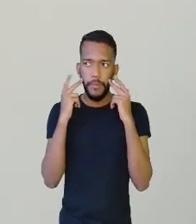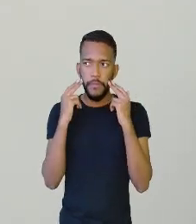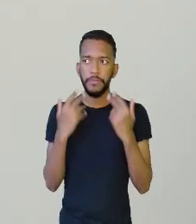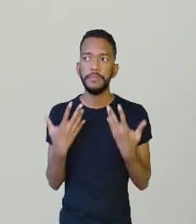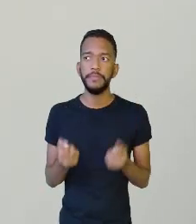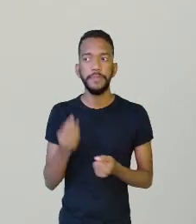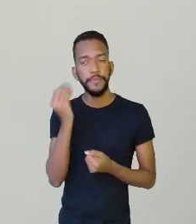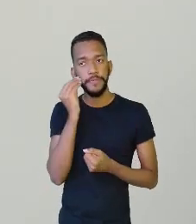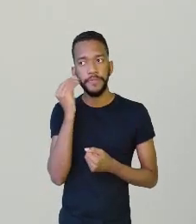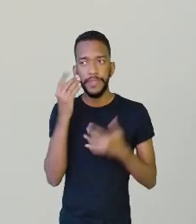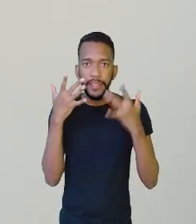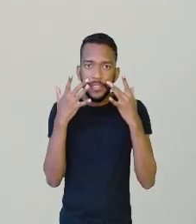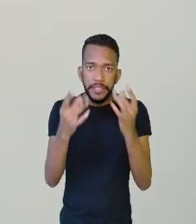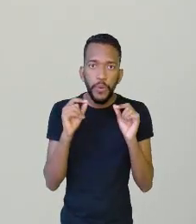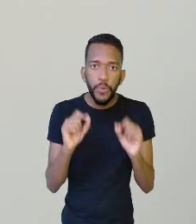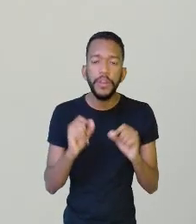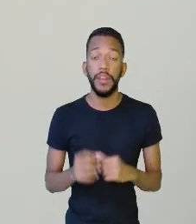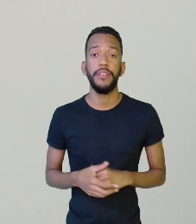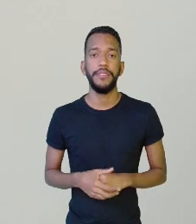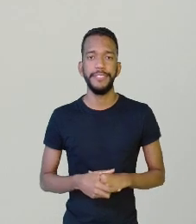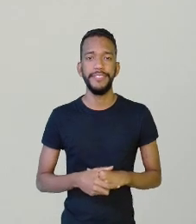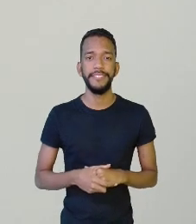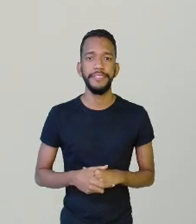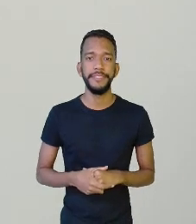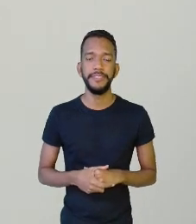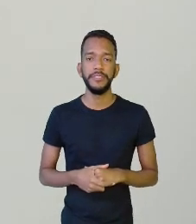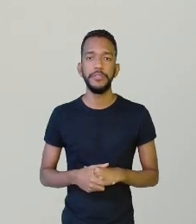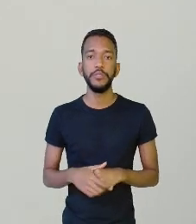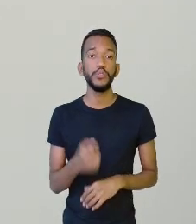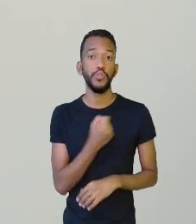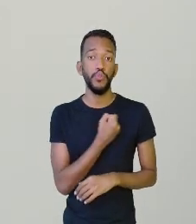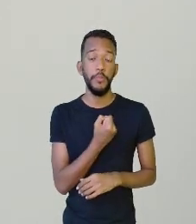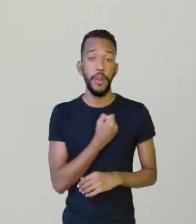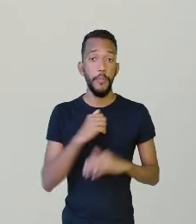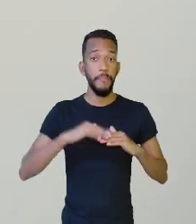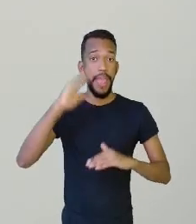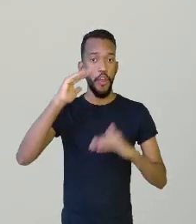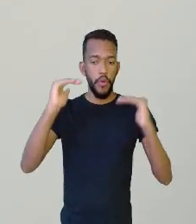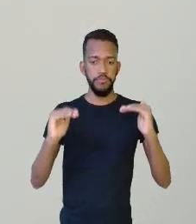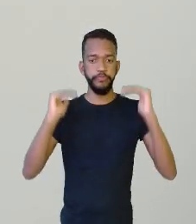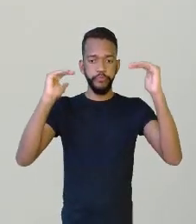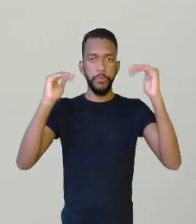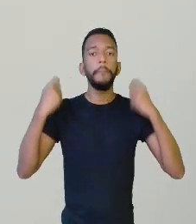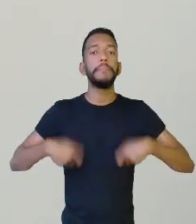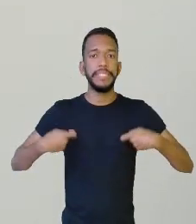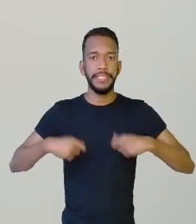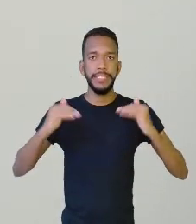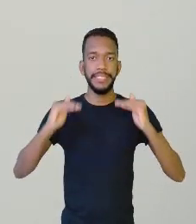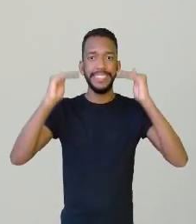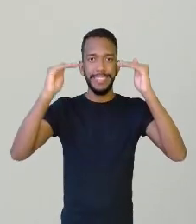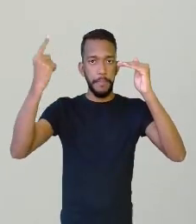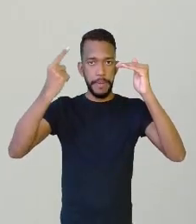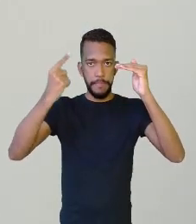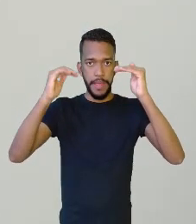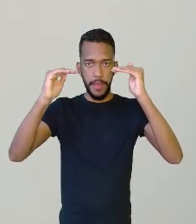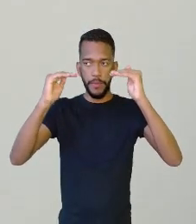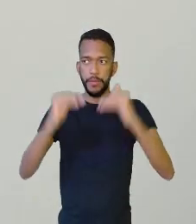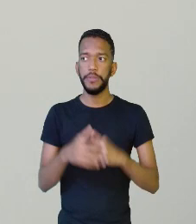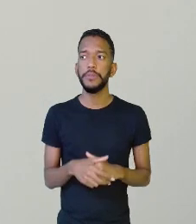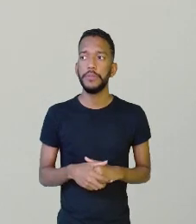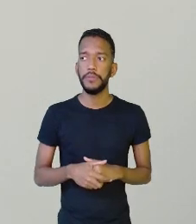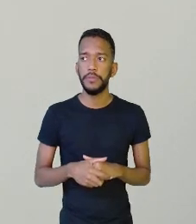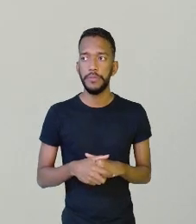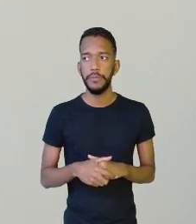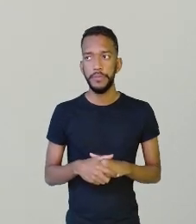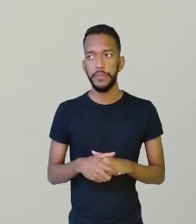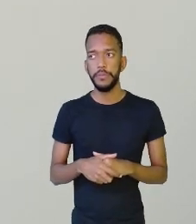gente precisa prestar atenção? O número maior precisa estar em cima, precisa vir primeiro, no